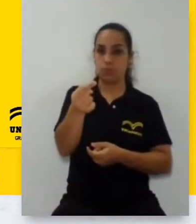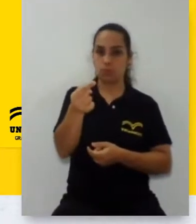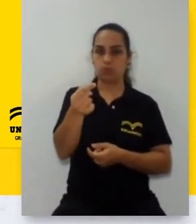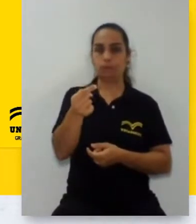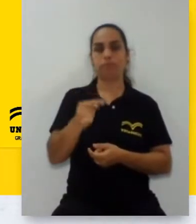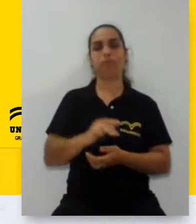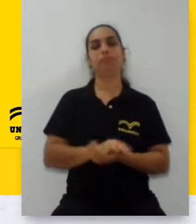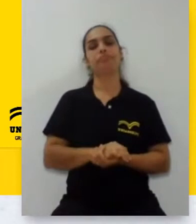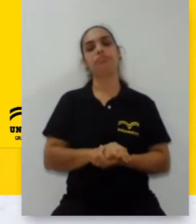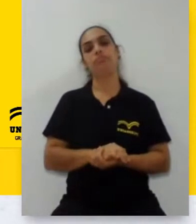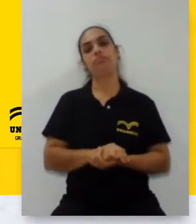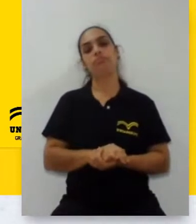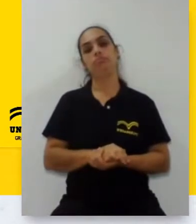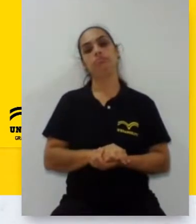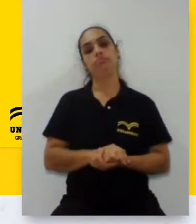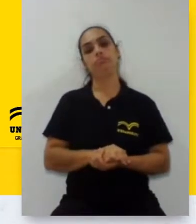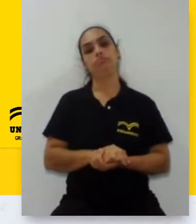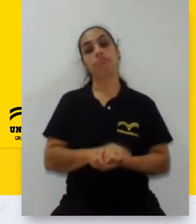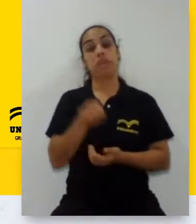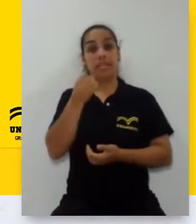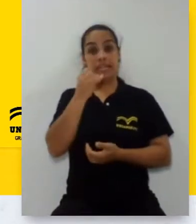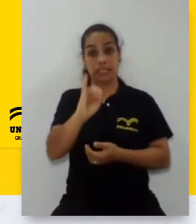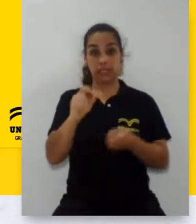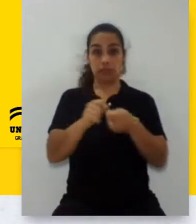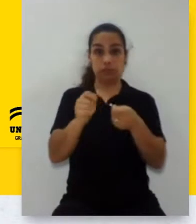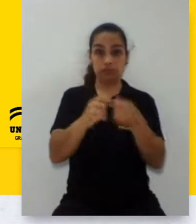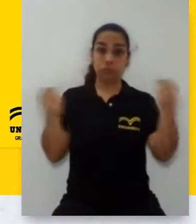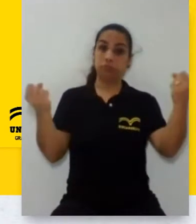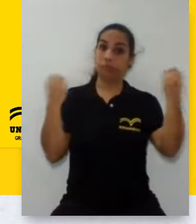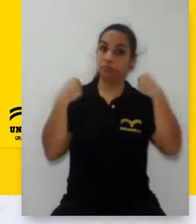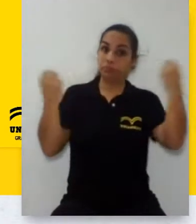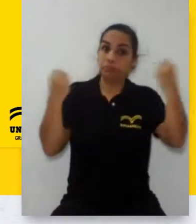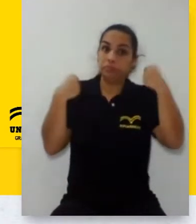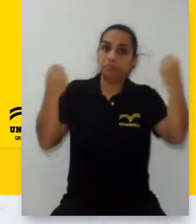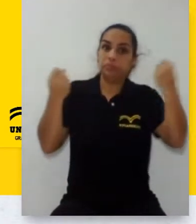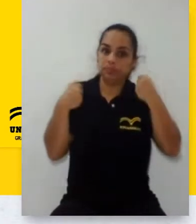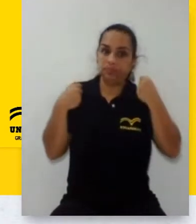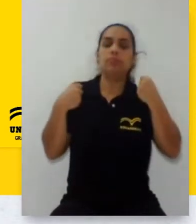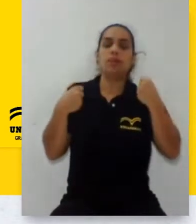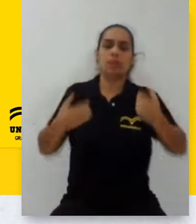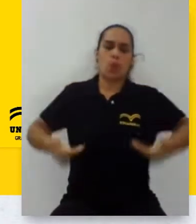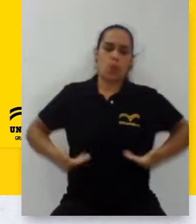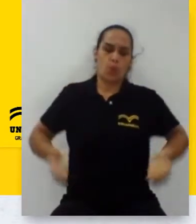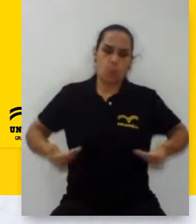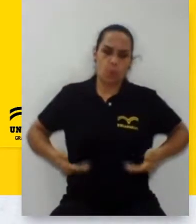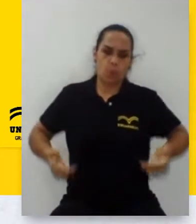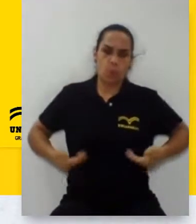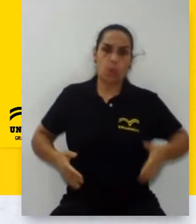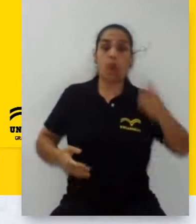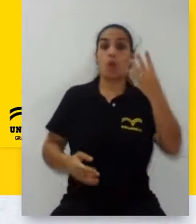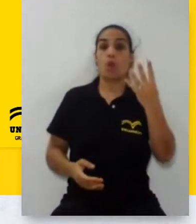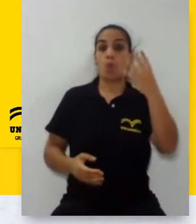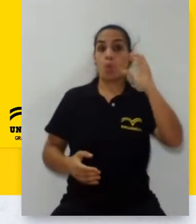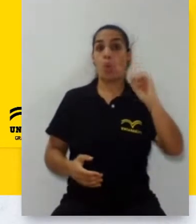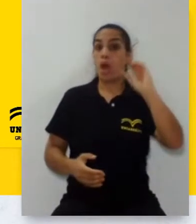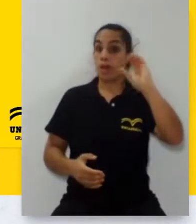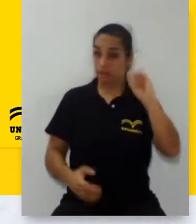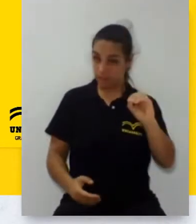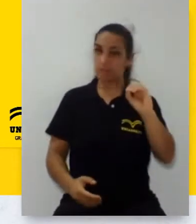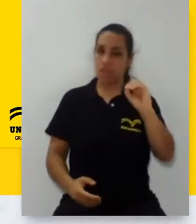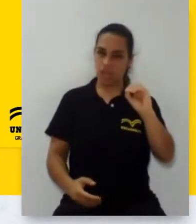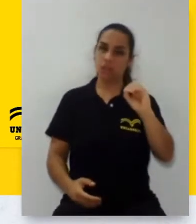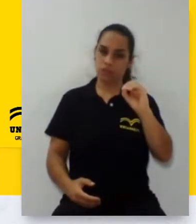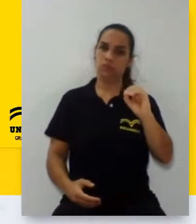eu tenho um gasto aí de 400 quilocalorias, que é uma sessão de exercício físico normal, que